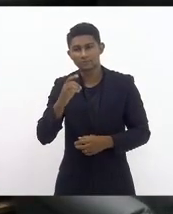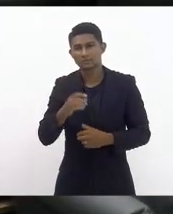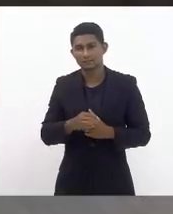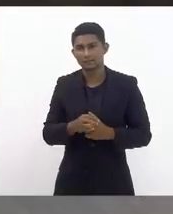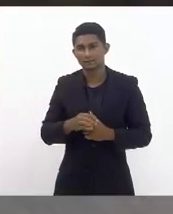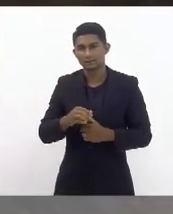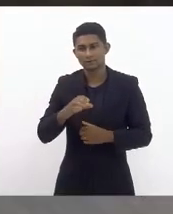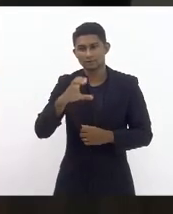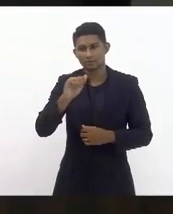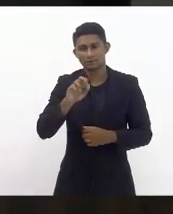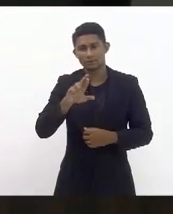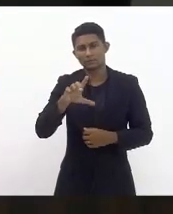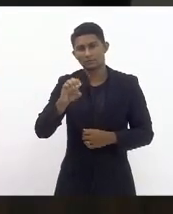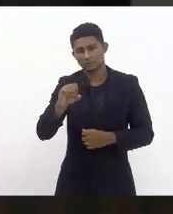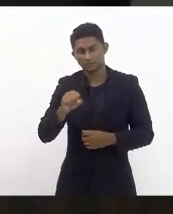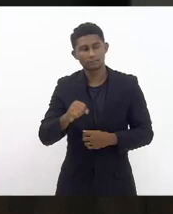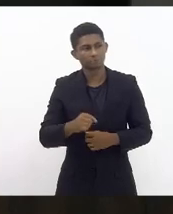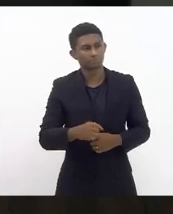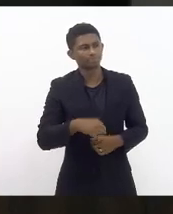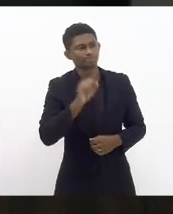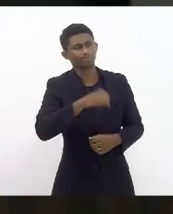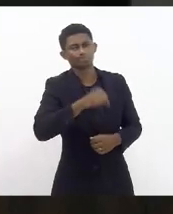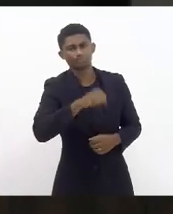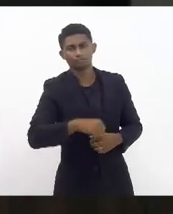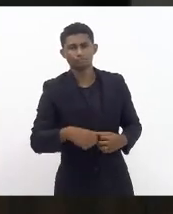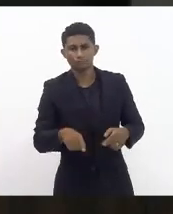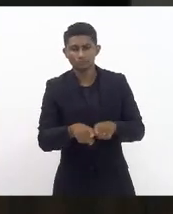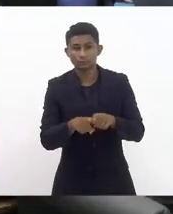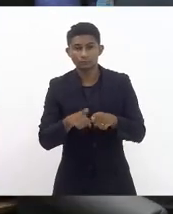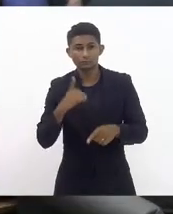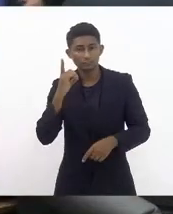Favorável, presidente. Pela Comissão de Orçamento, deputado Márcio Canella.